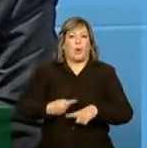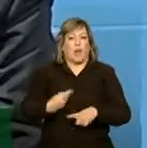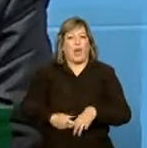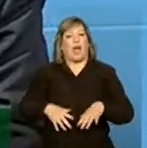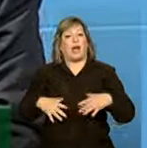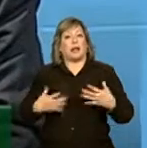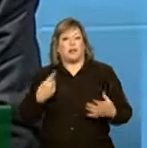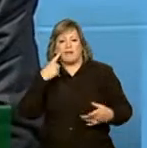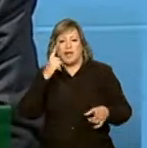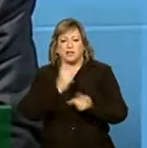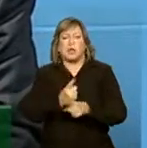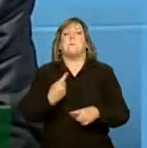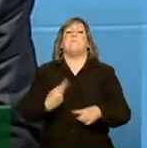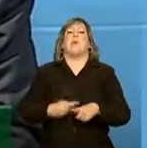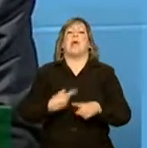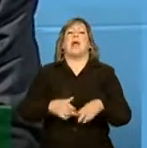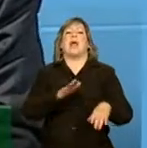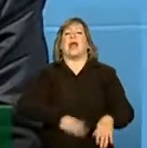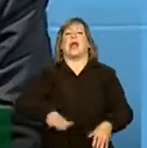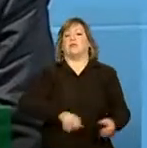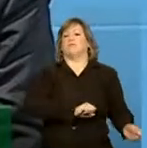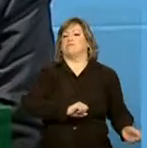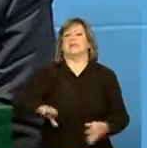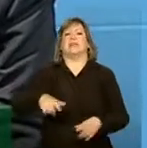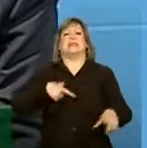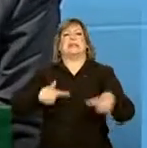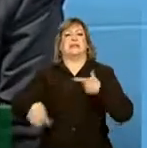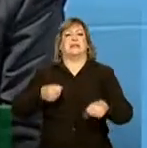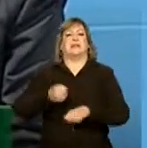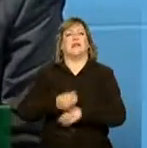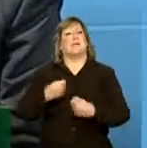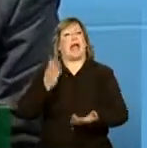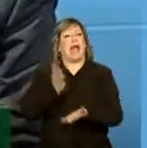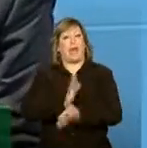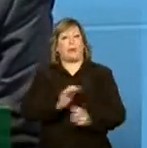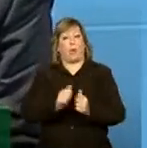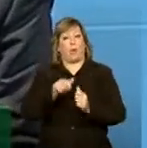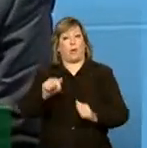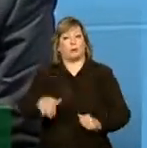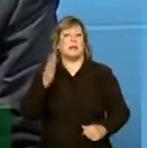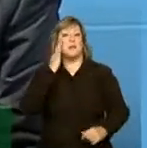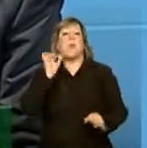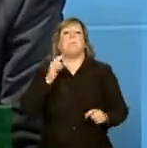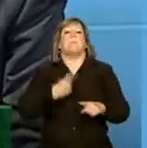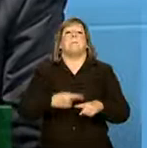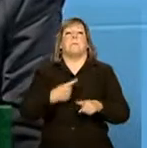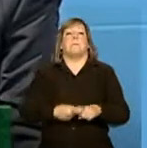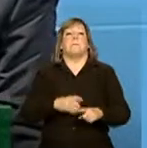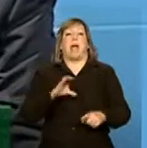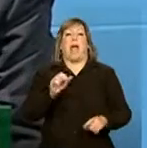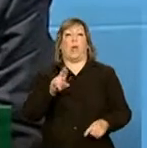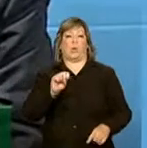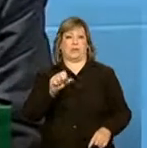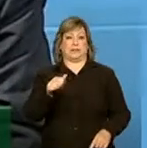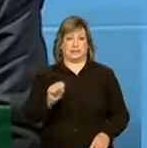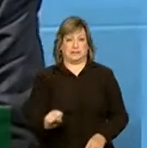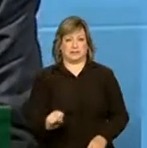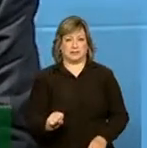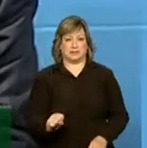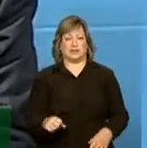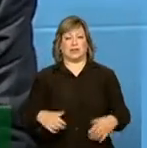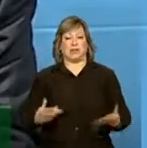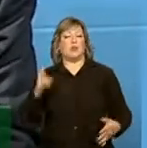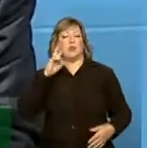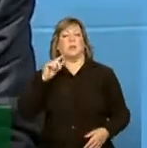onde estão as causas para poder erradicar esse mal. Quando pensamos no conteúdo da Declaração de Brasília